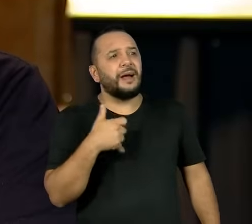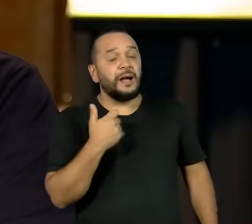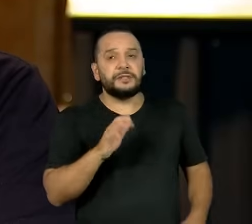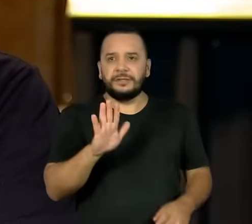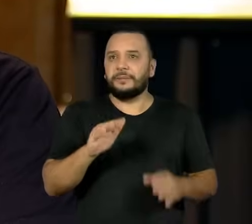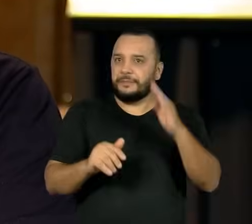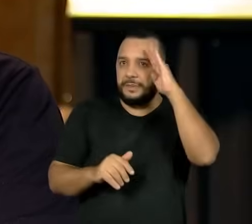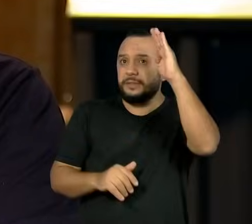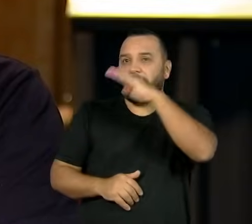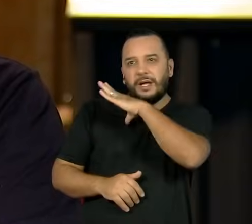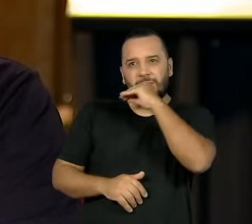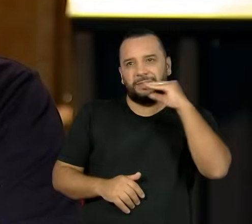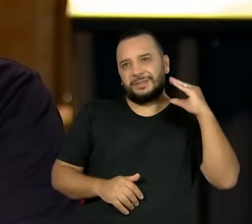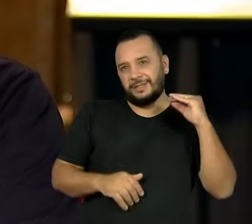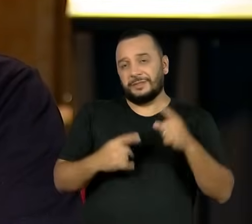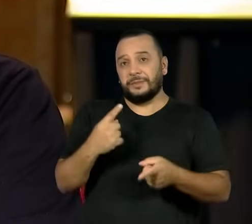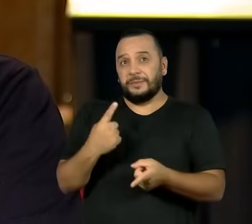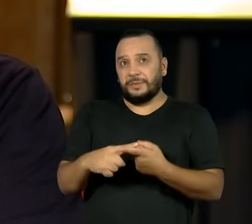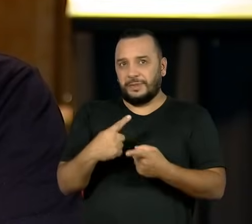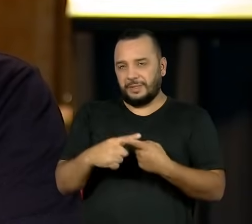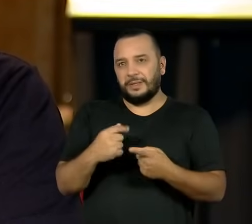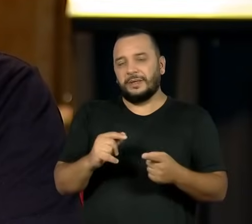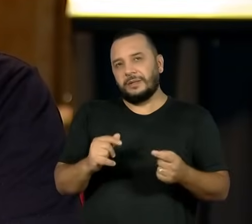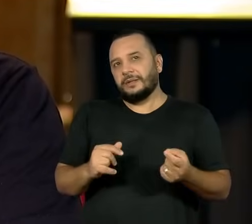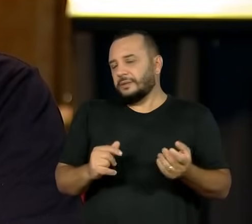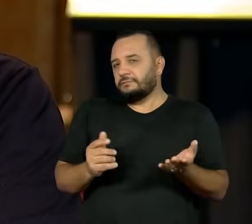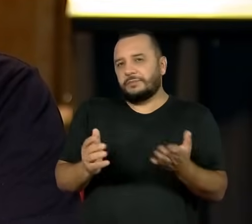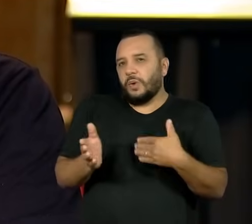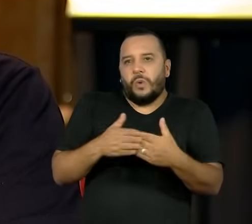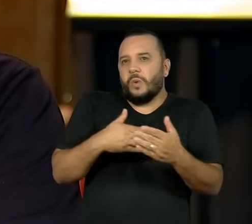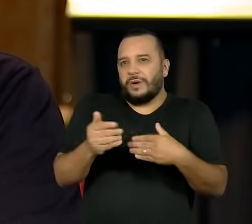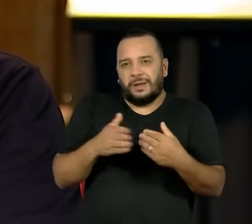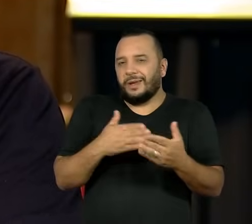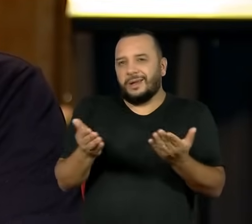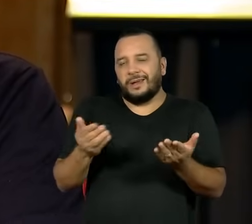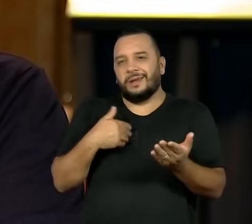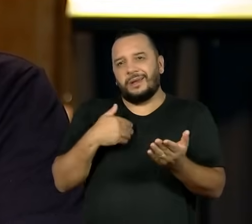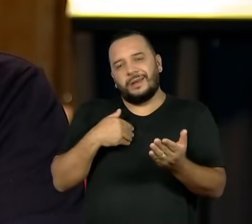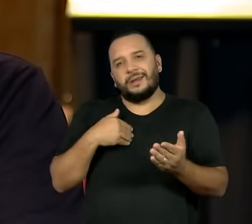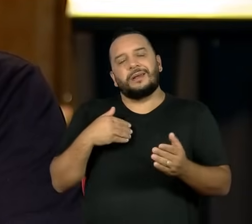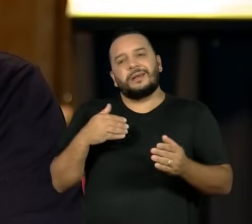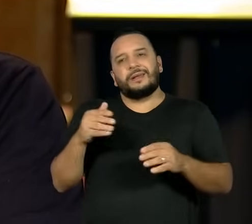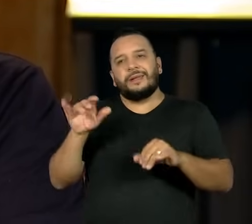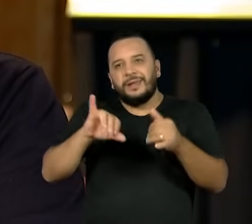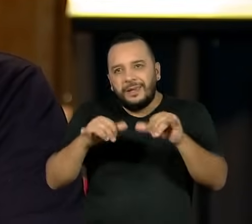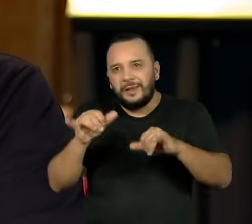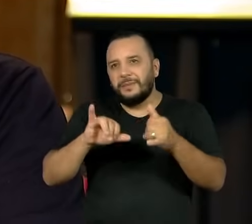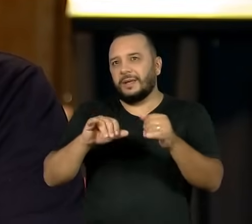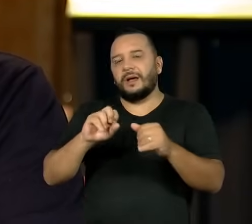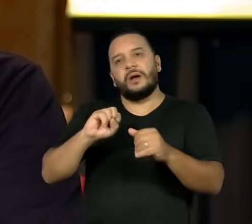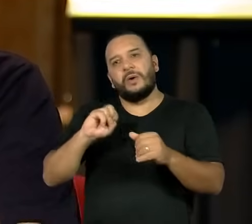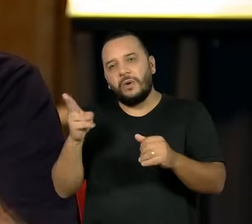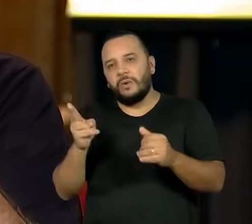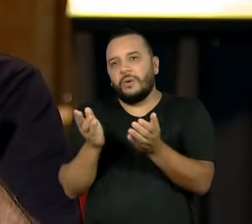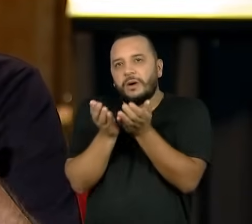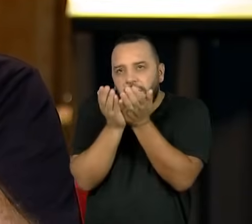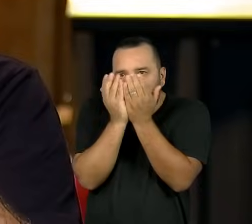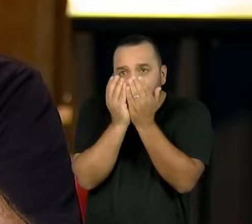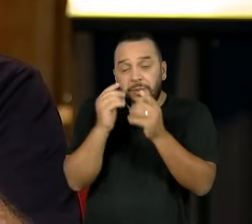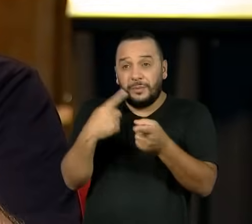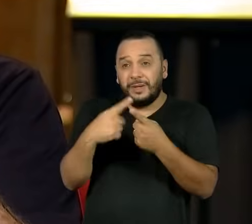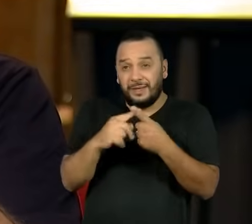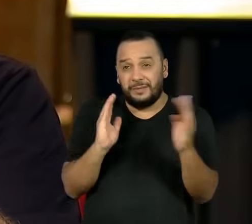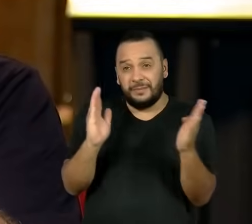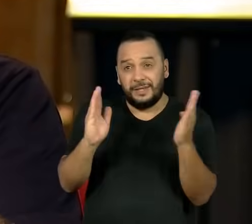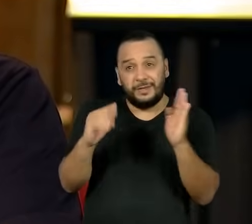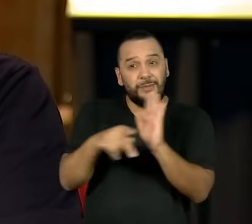adolescência, né, Taz? O que a gente vê hoje, tanto para qualquer substância, é que essa idade da adolescência, o nosso cérebro está passando